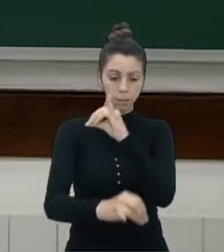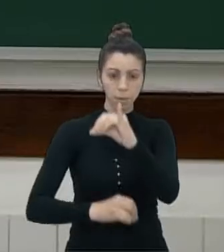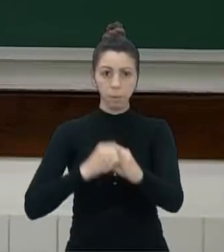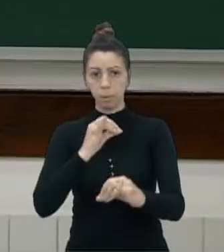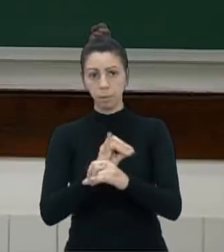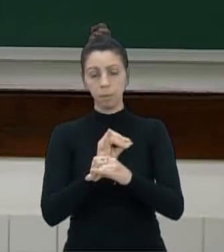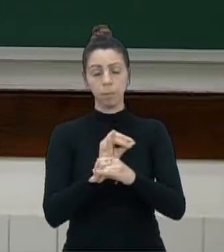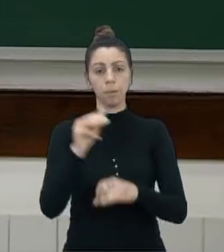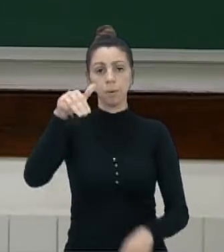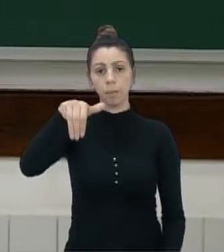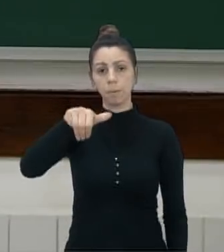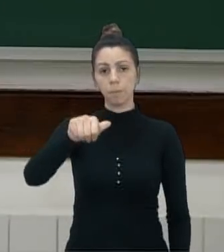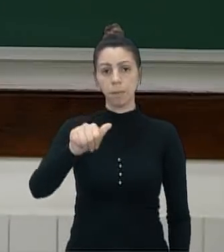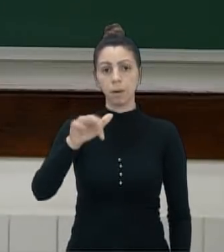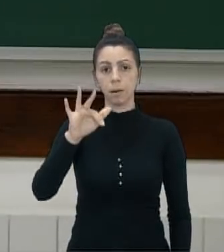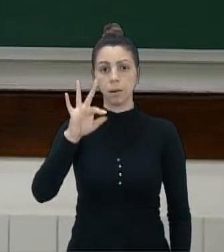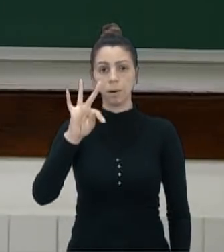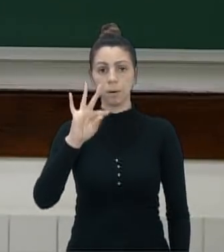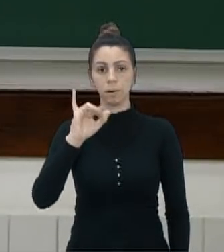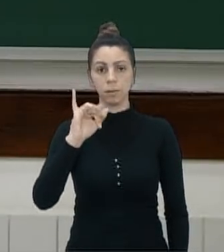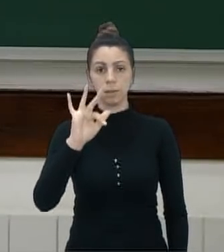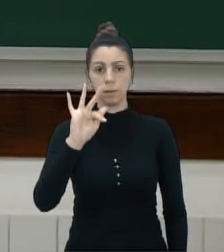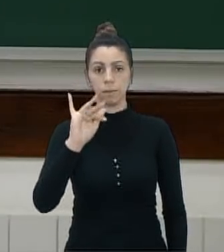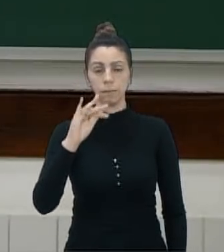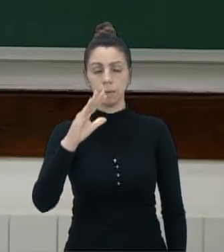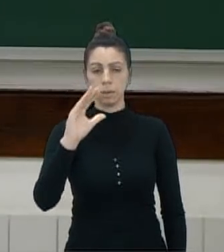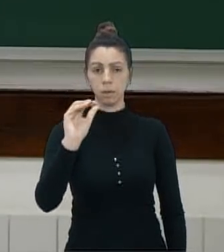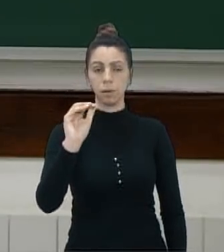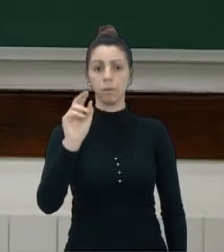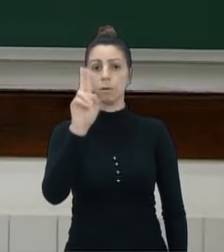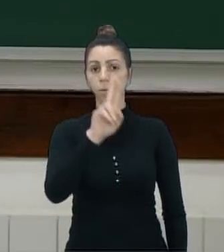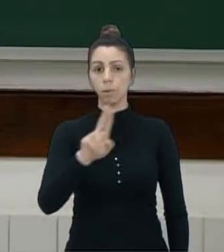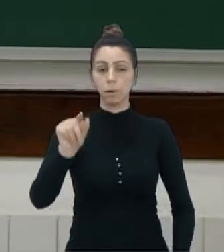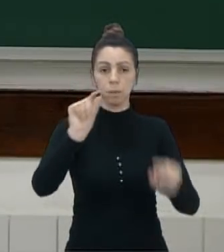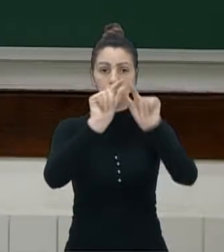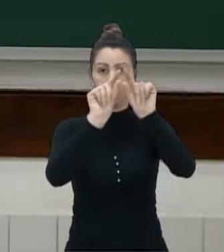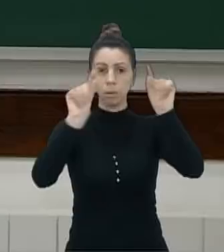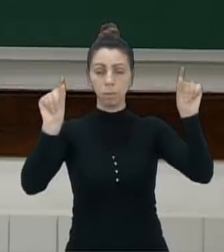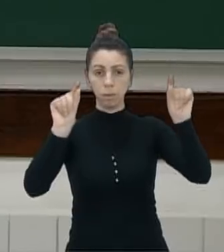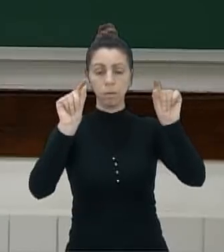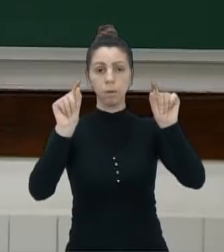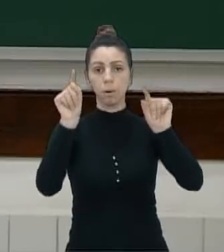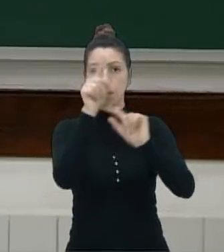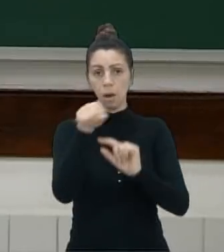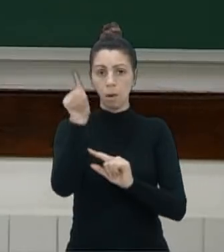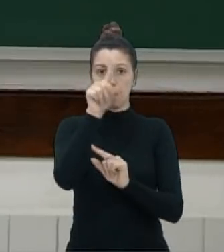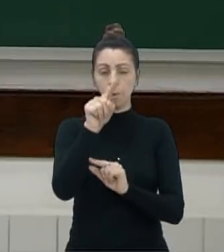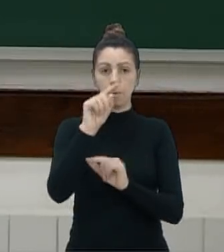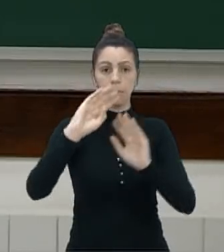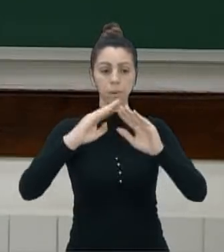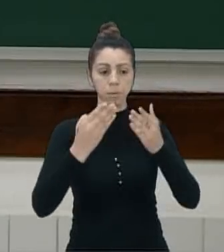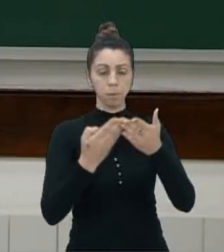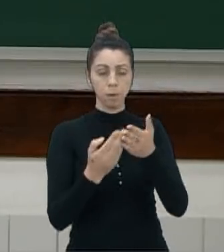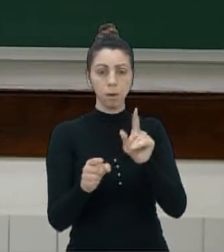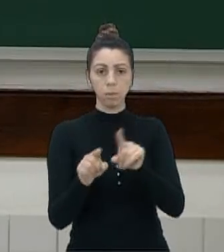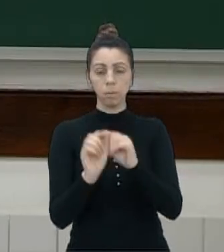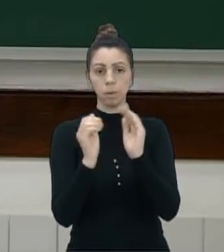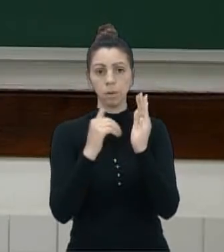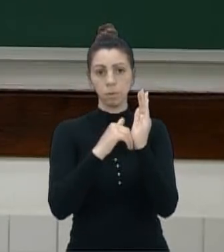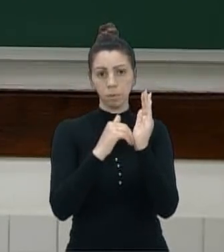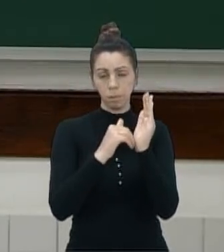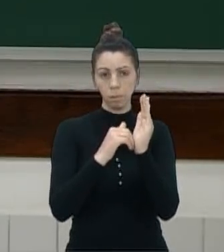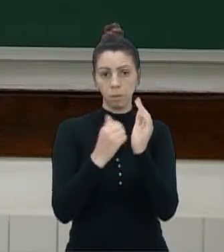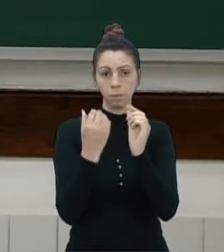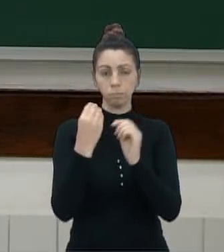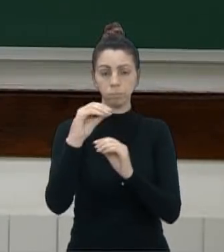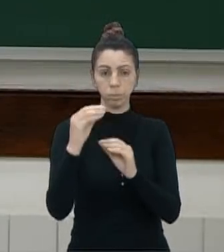da Matific usando o seu usuário, seu usuário @escola e a sua senha também que foi fornecida